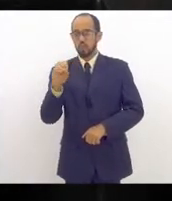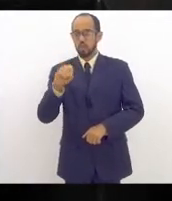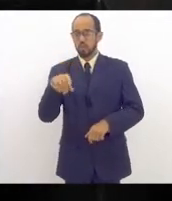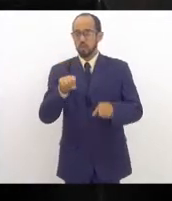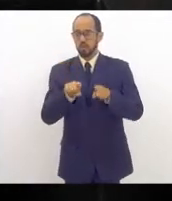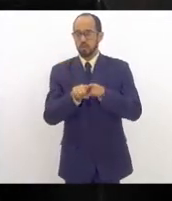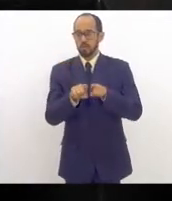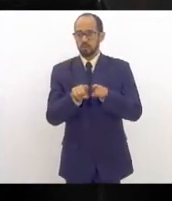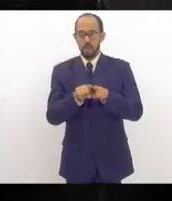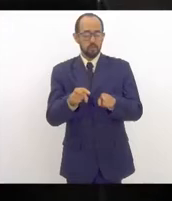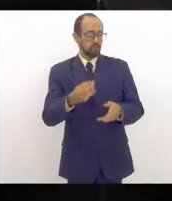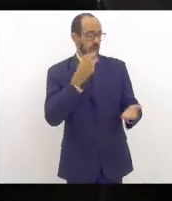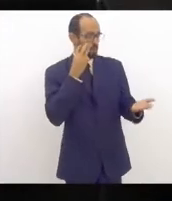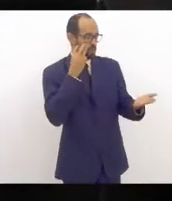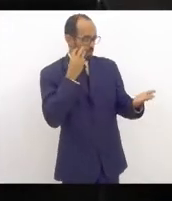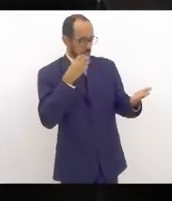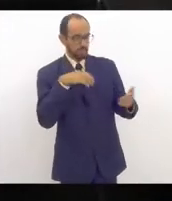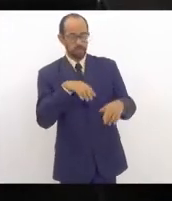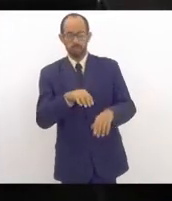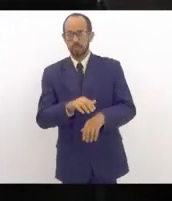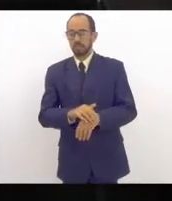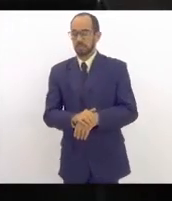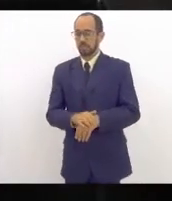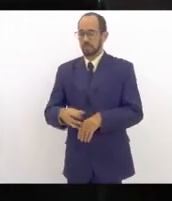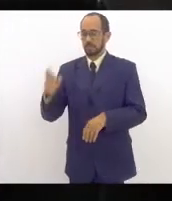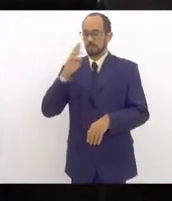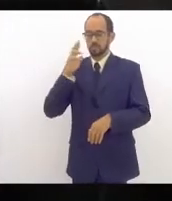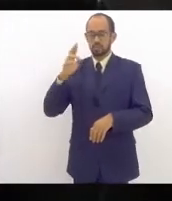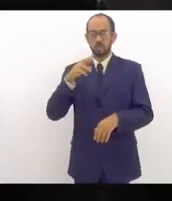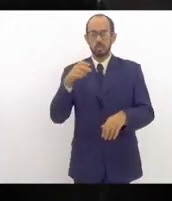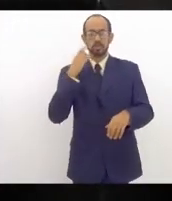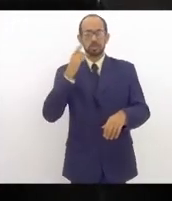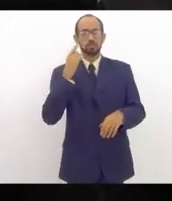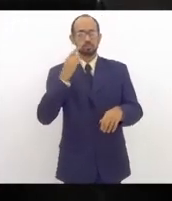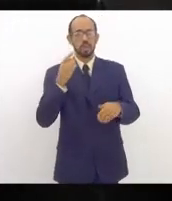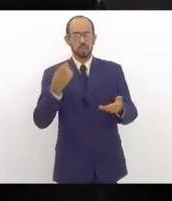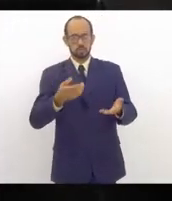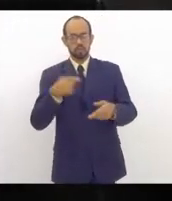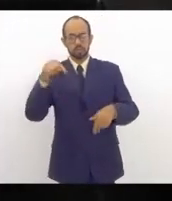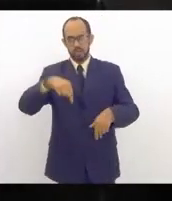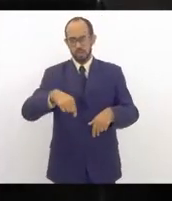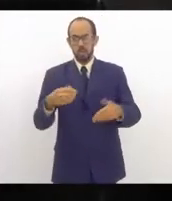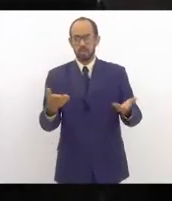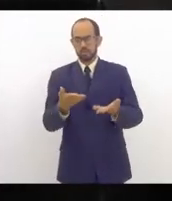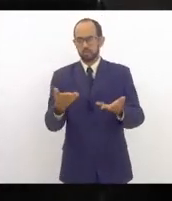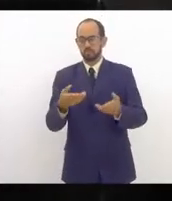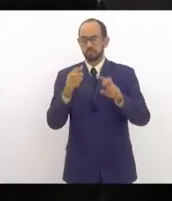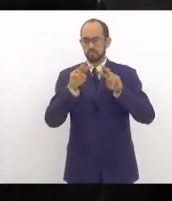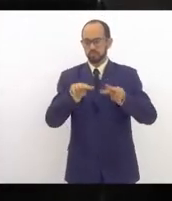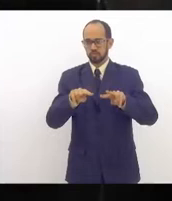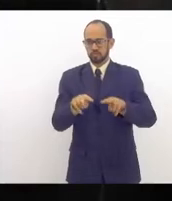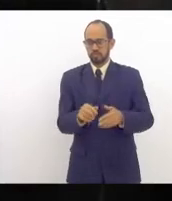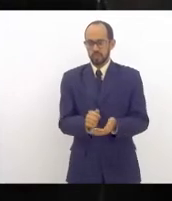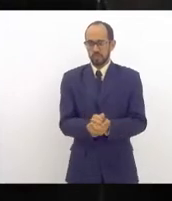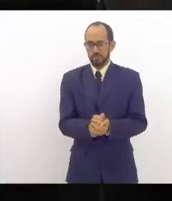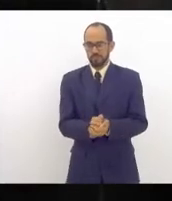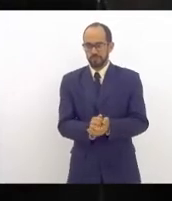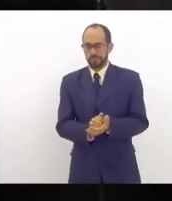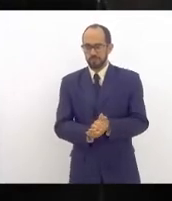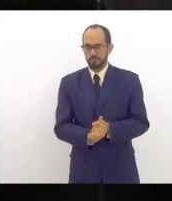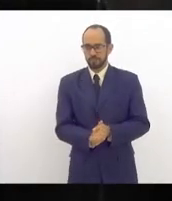waldeck Carneiro senhoras e senhores deputados que nos assistem de forma